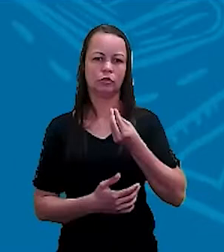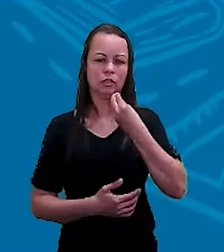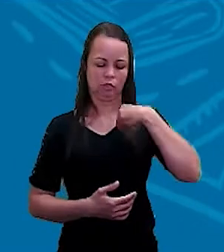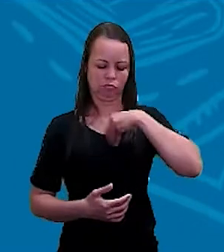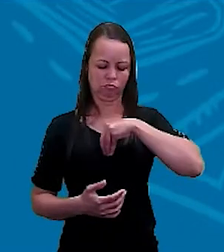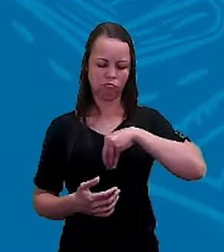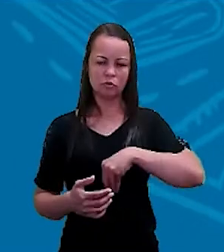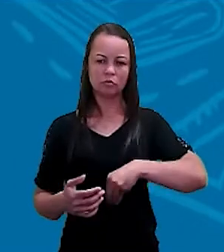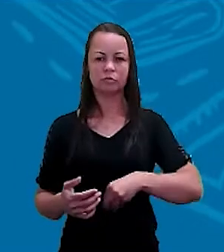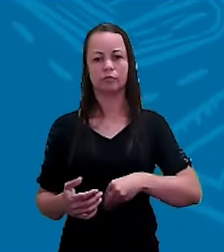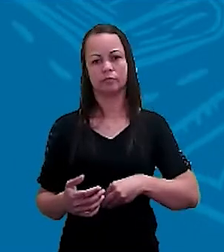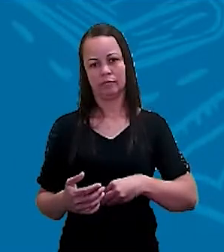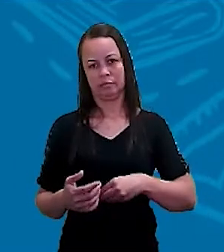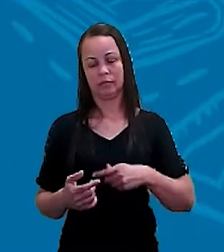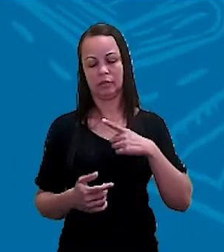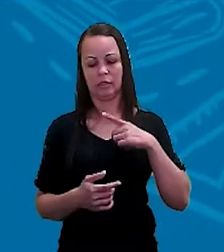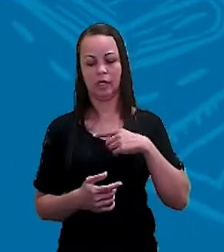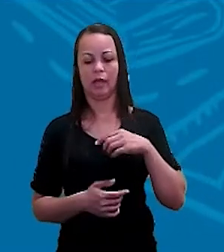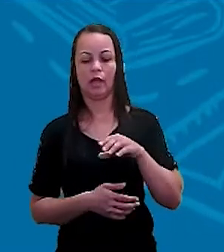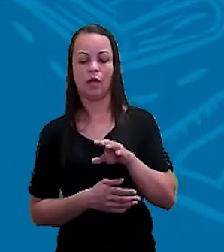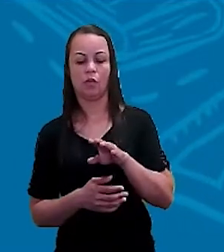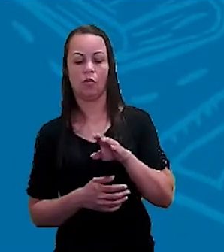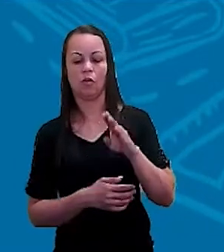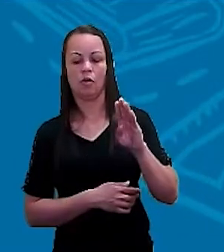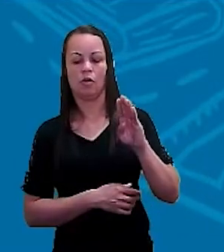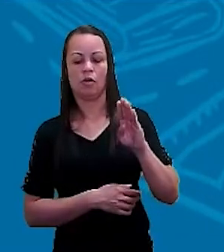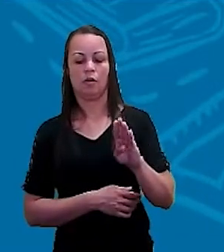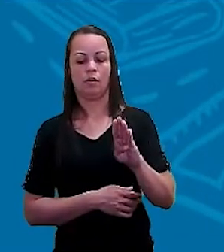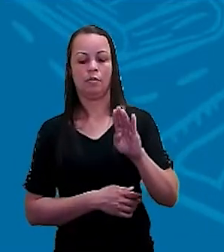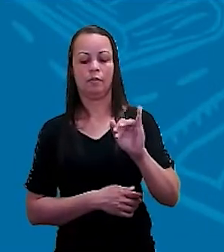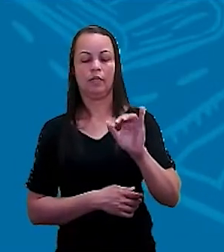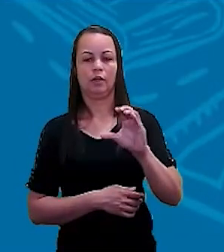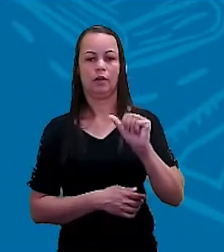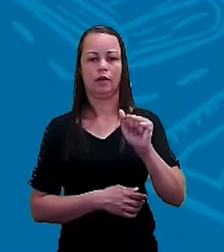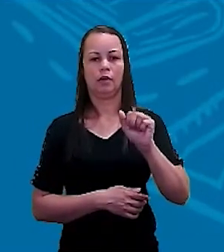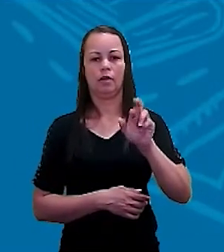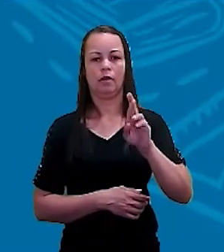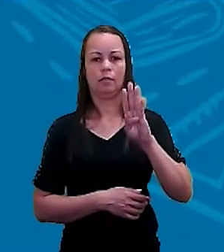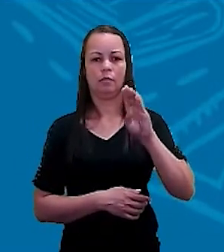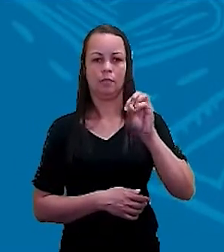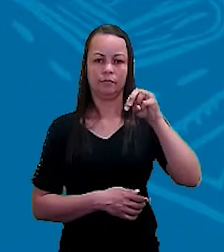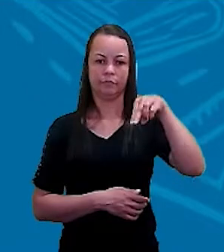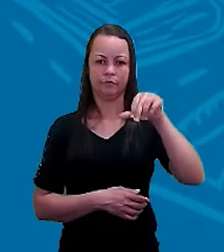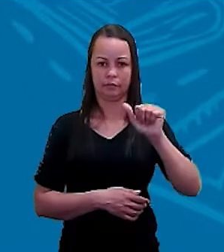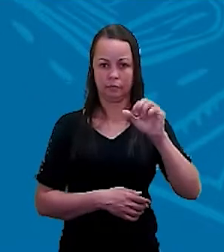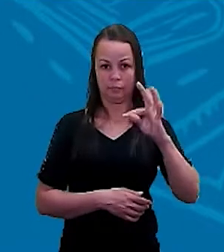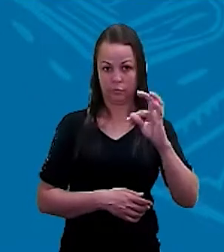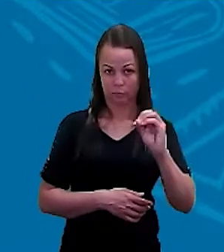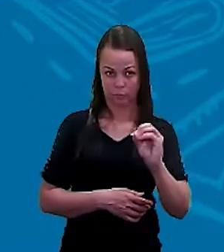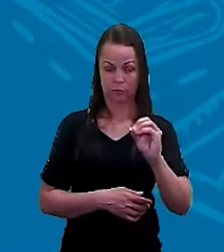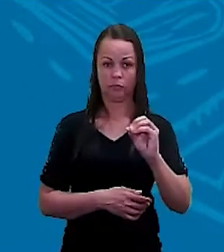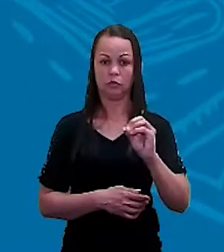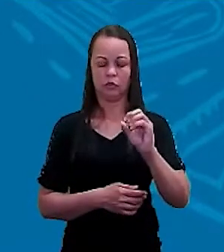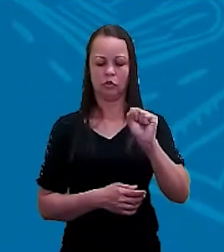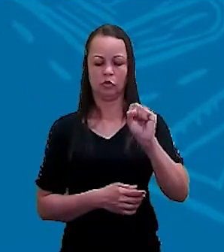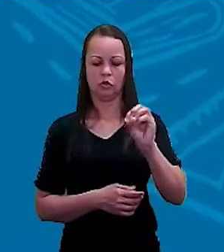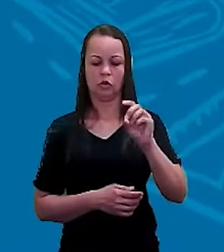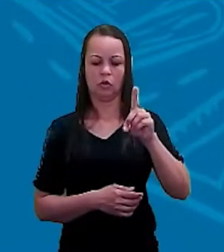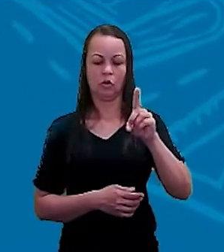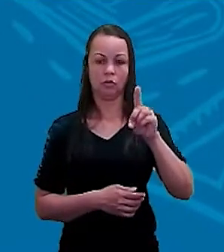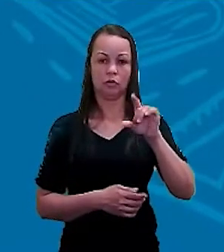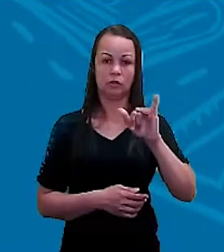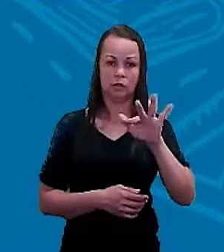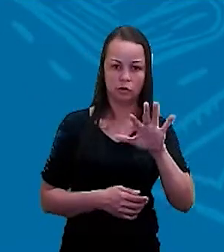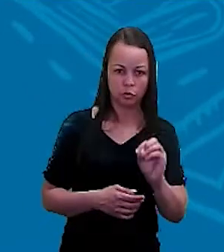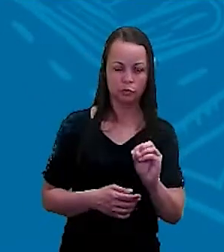é justamente o bicarbonato de sódio. Por quê, gente? O bicarbonato de sódio vai fazer com que o pH justamente do duodeno fique em torno de 8, ou seja, do